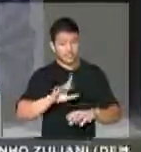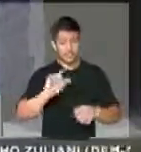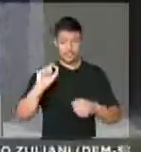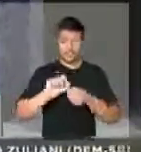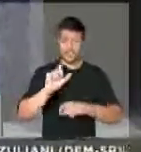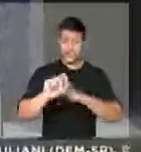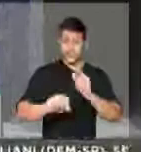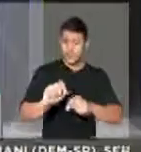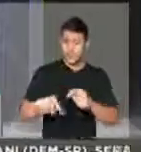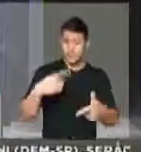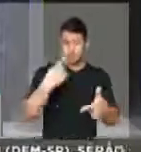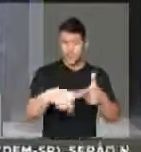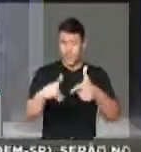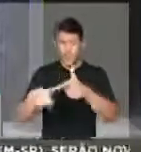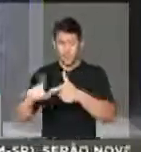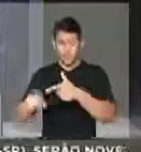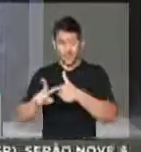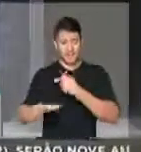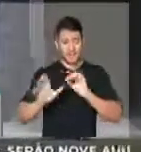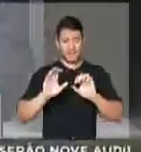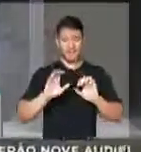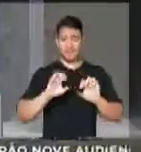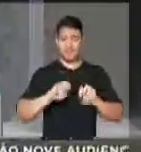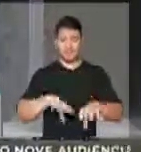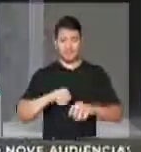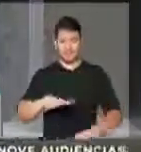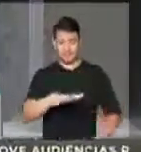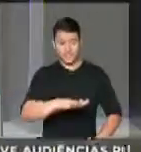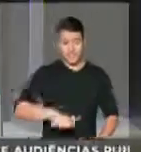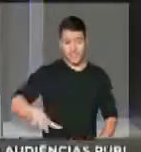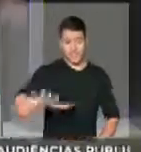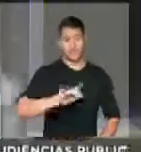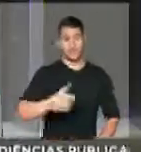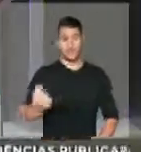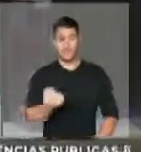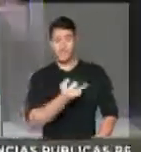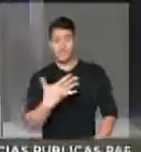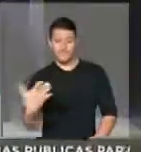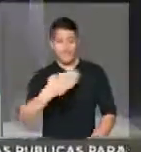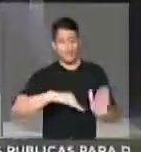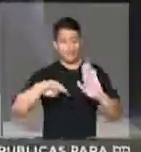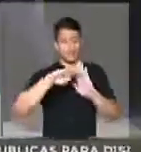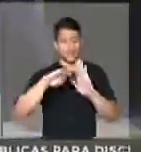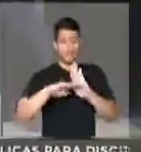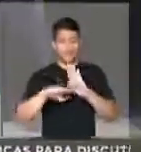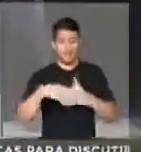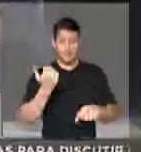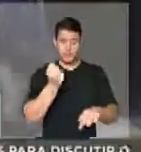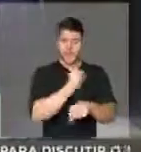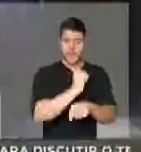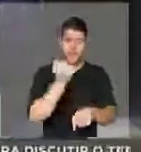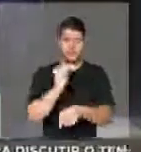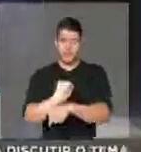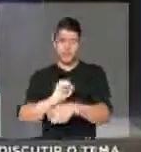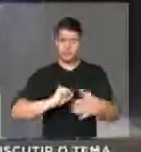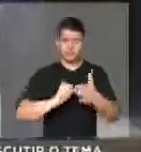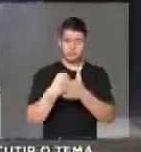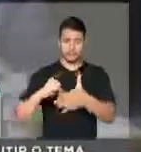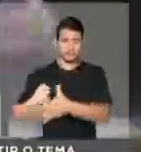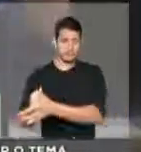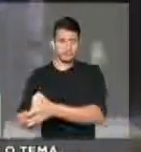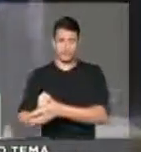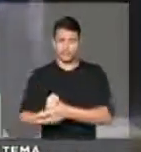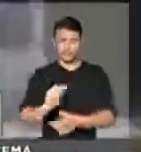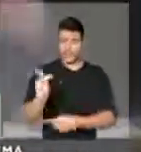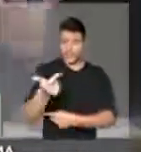caos. Os programas estão sendo interrompidos. Nada de novo é apresentado. E quando